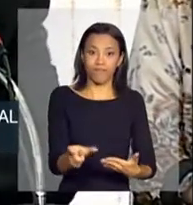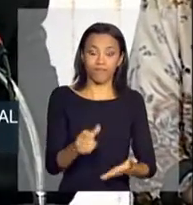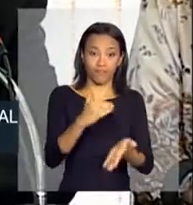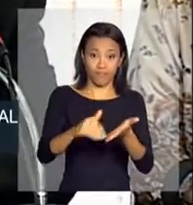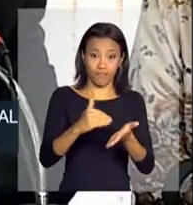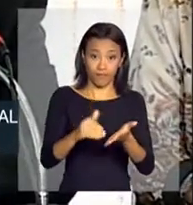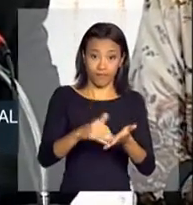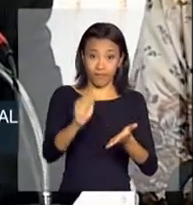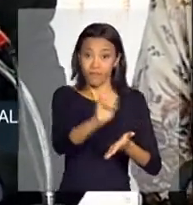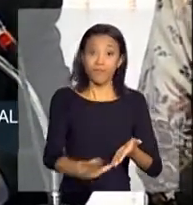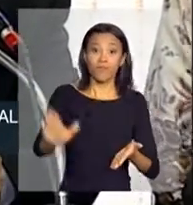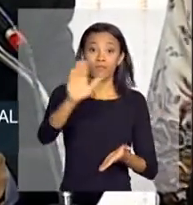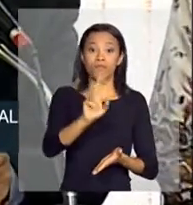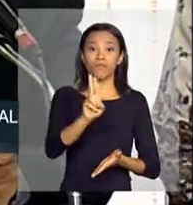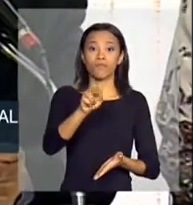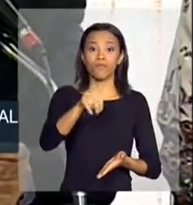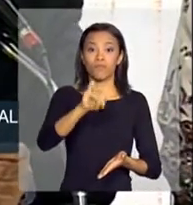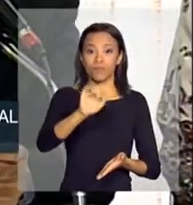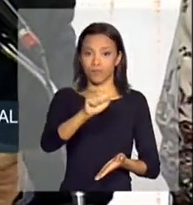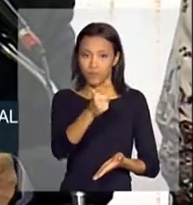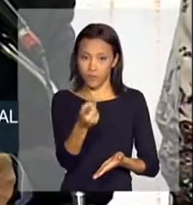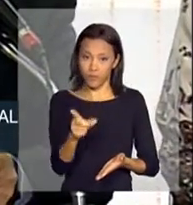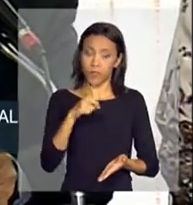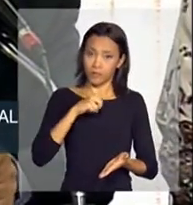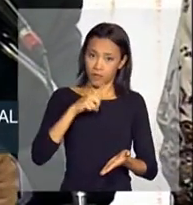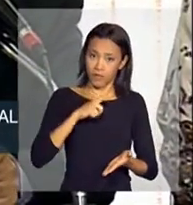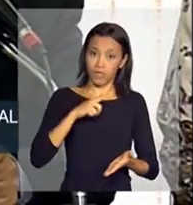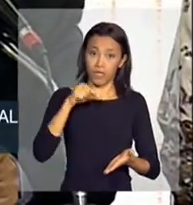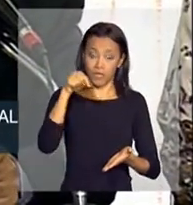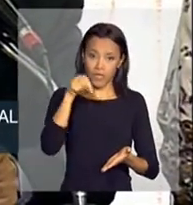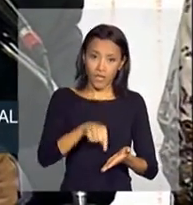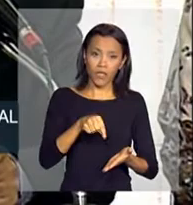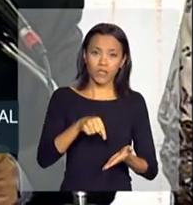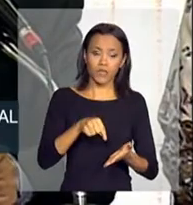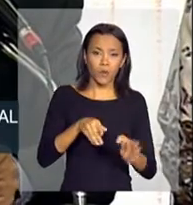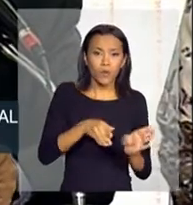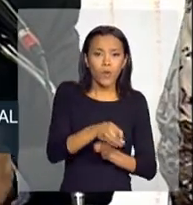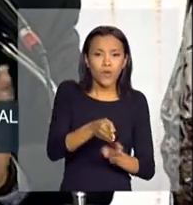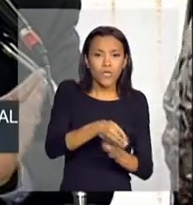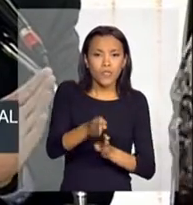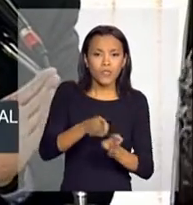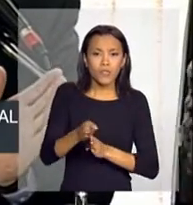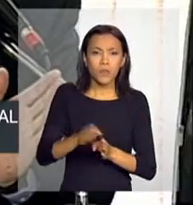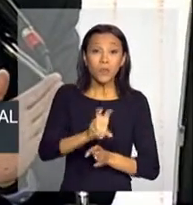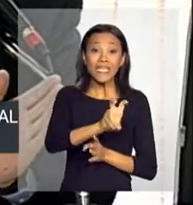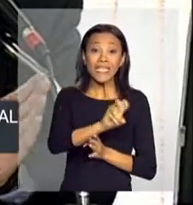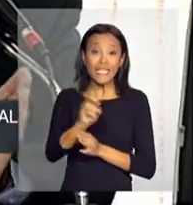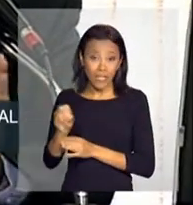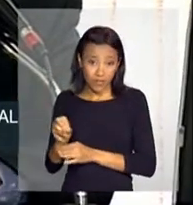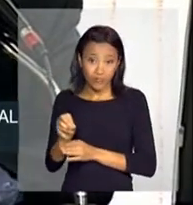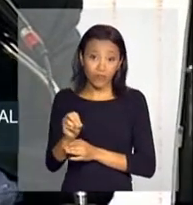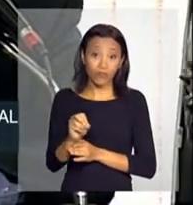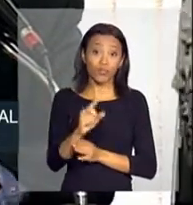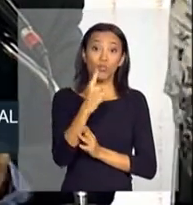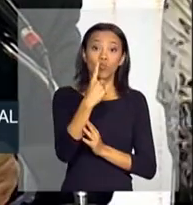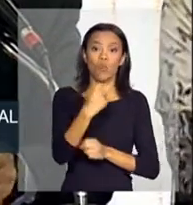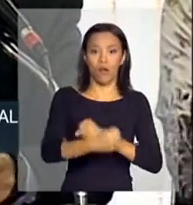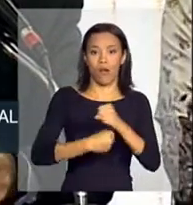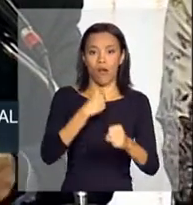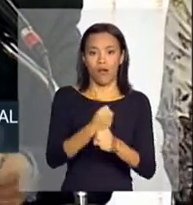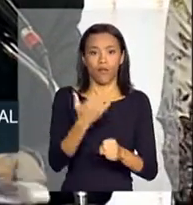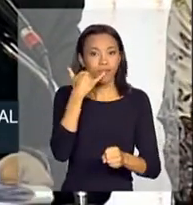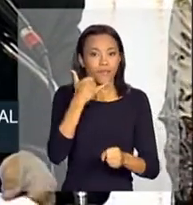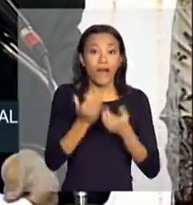da União é que tem uma divisão de ciência jurídica uma Assessoria internacional com 500 atendimentos foram feitos no prazo de um ano